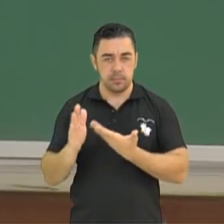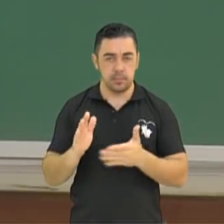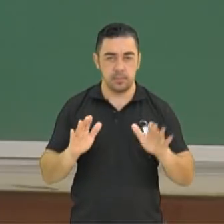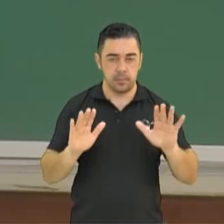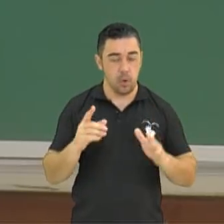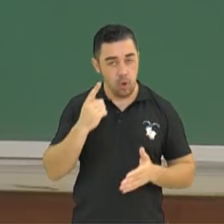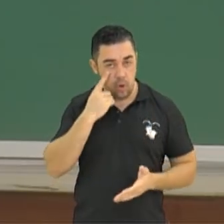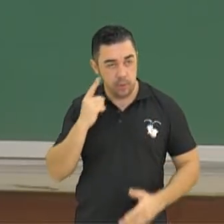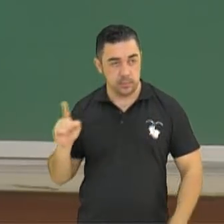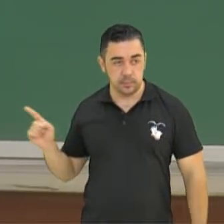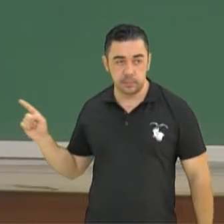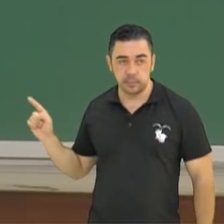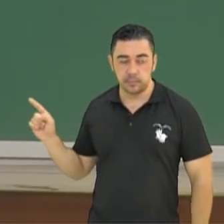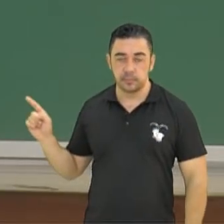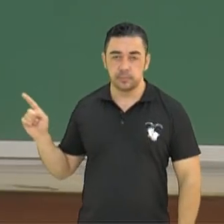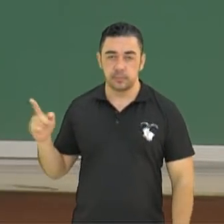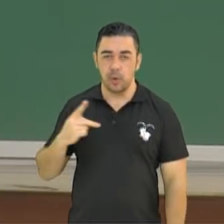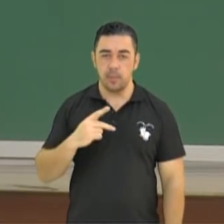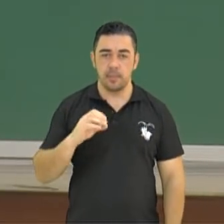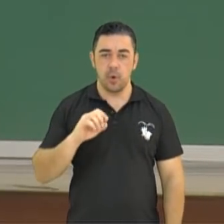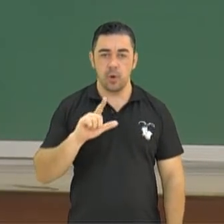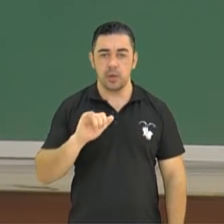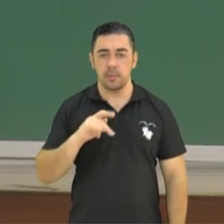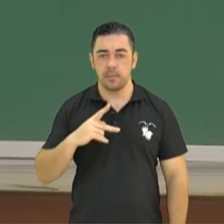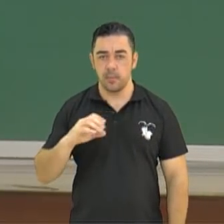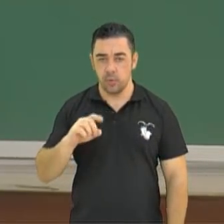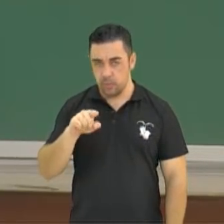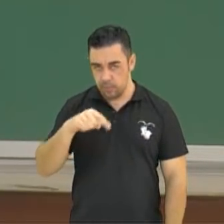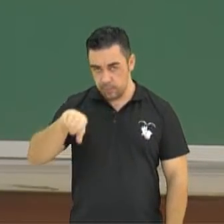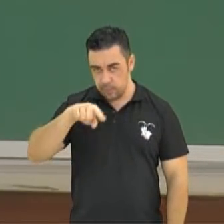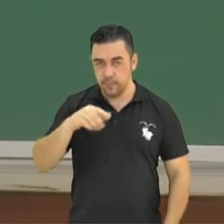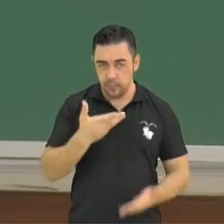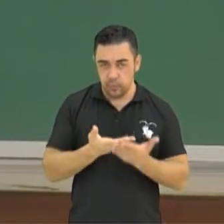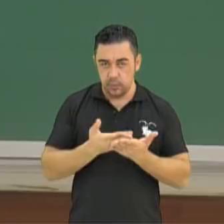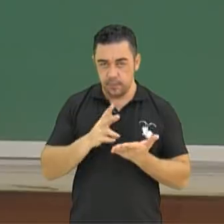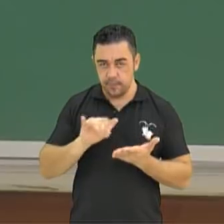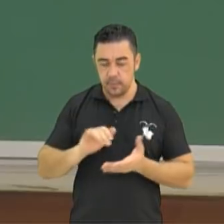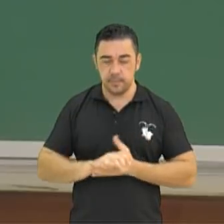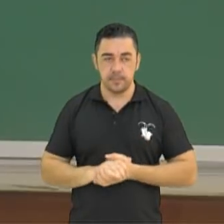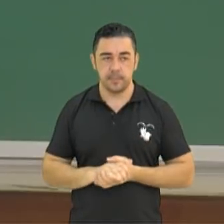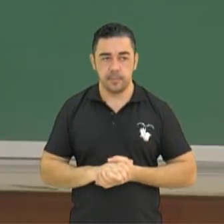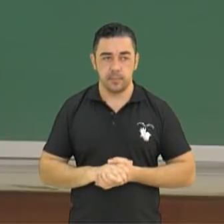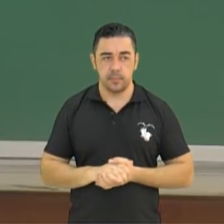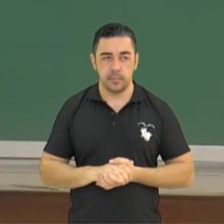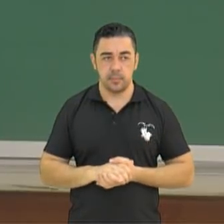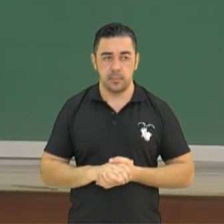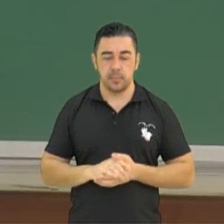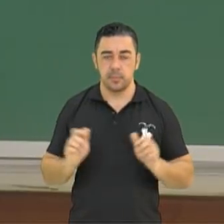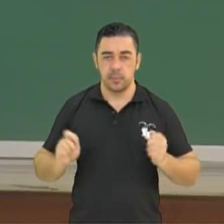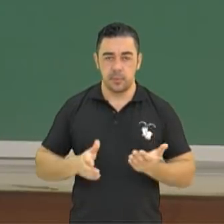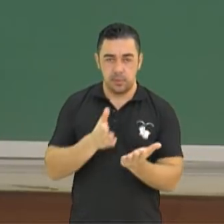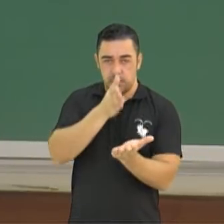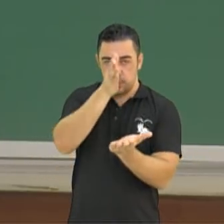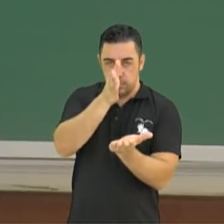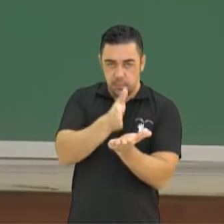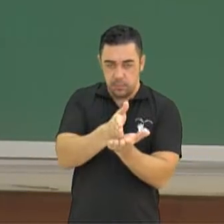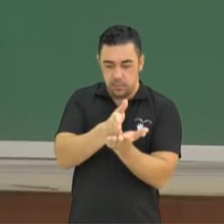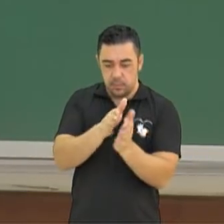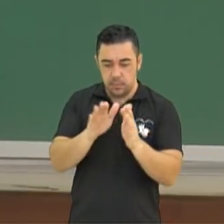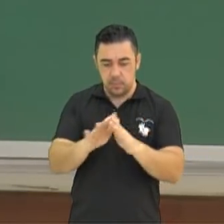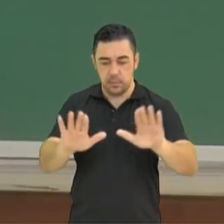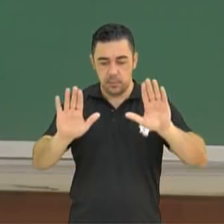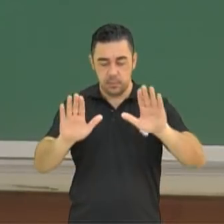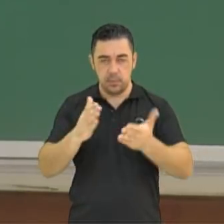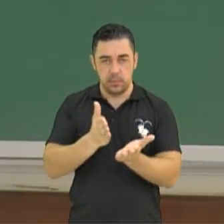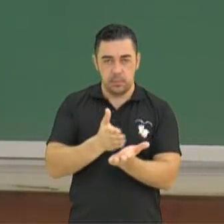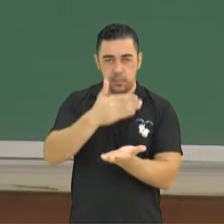Então, olha só, aqui eu tenho um pólipo, que é um outro bichinho que vocês vão estudar logo também, tá? Então, o pólipo, ó, eu posso dividir ele aqui, ele vai ficar com duas metades